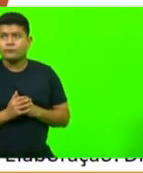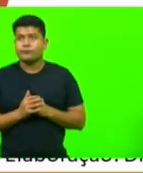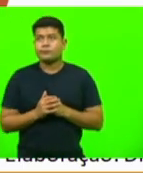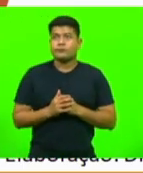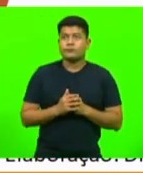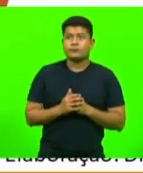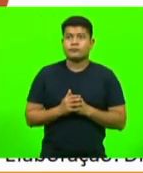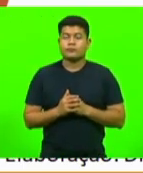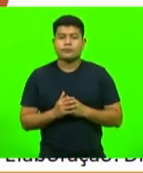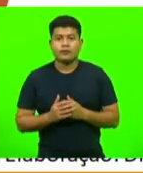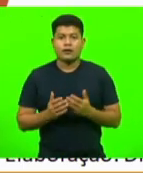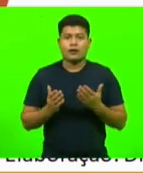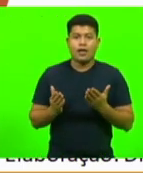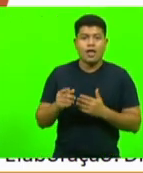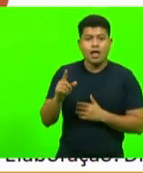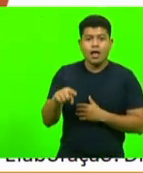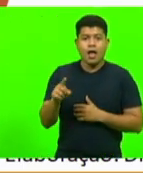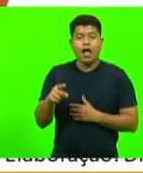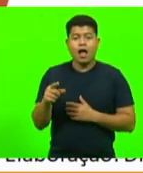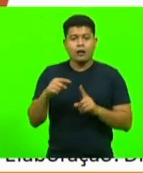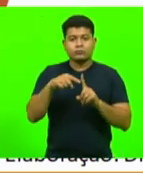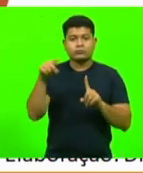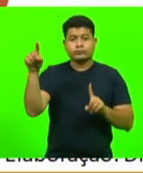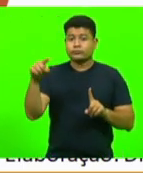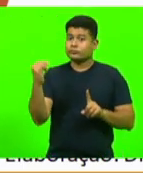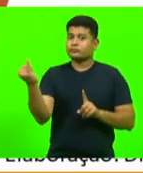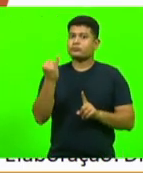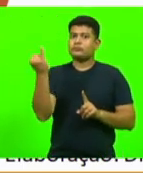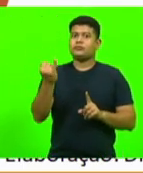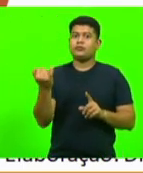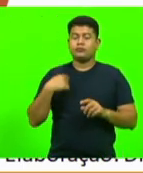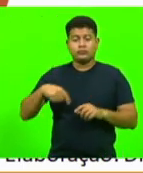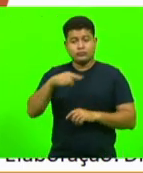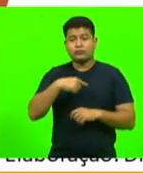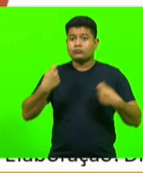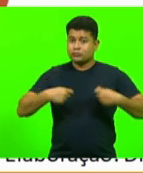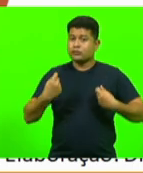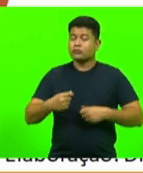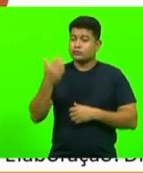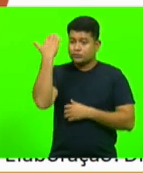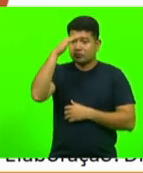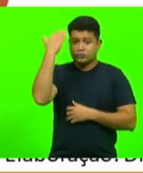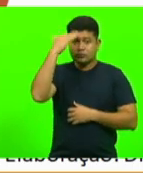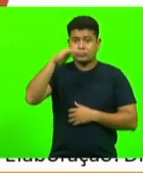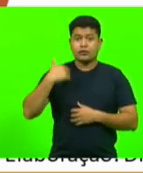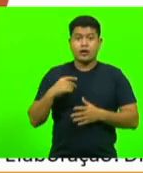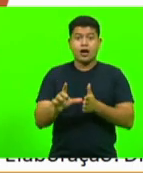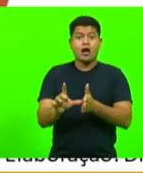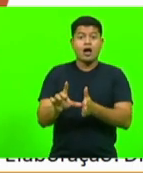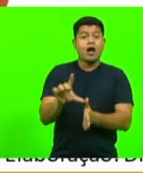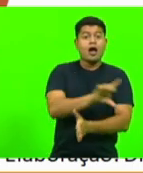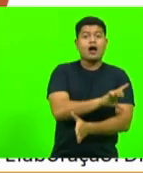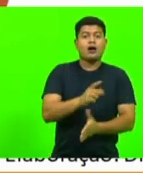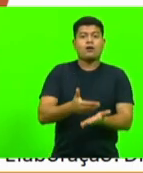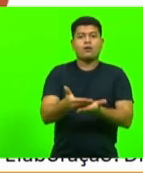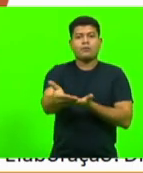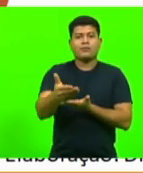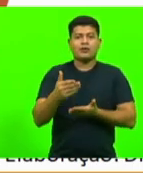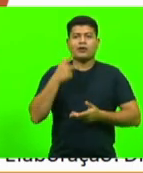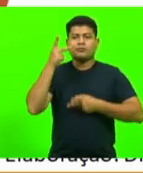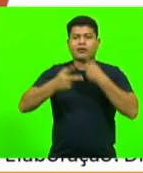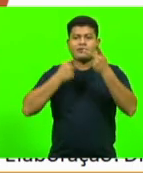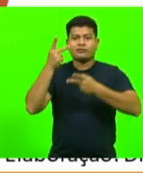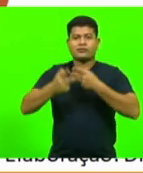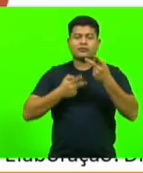então esses são Dados fundamentais de se conhecer e antes de se falar em qualquer